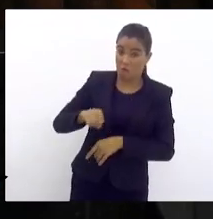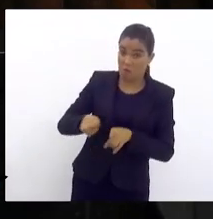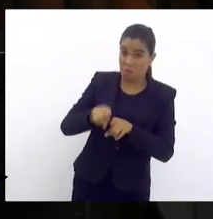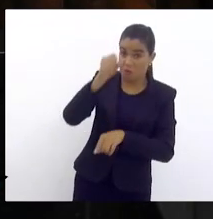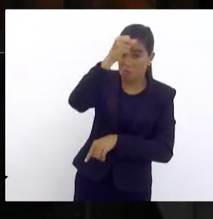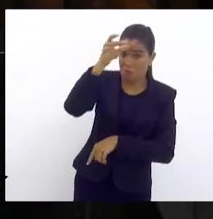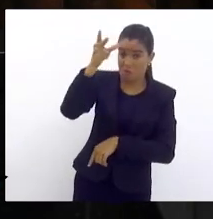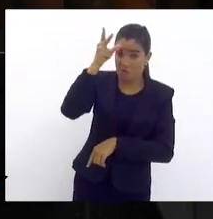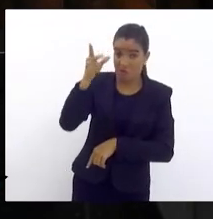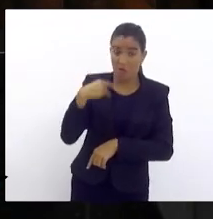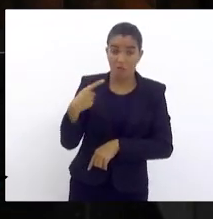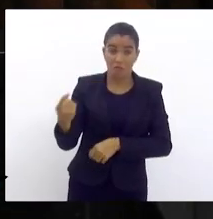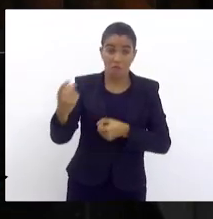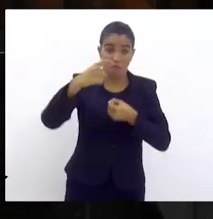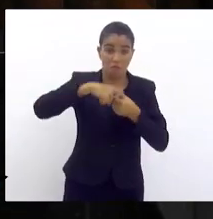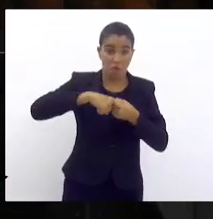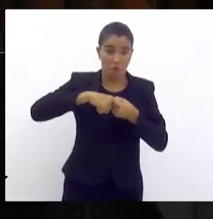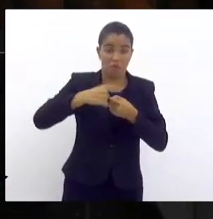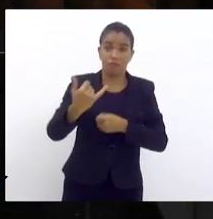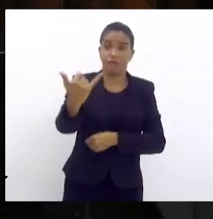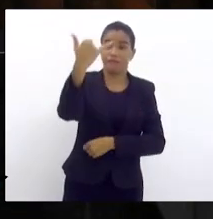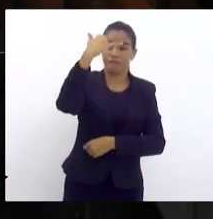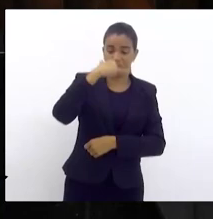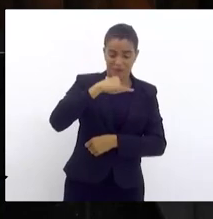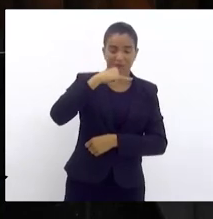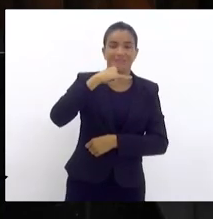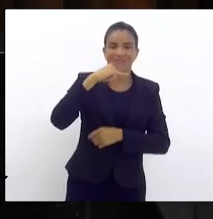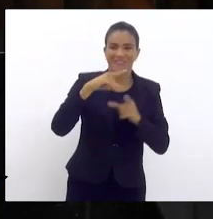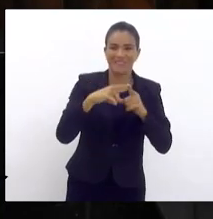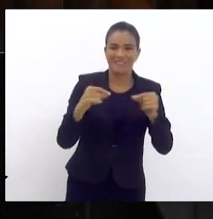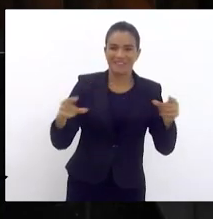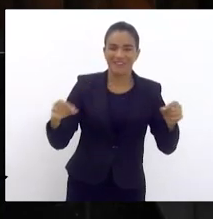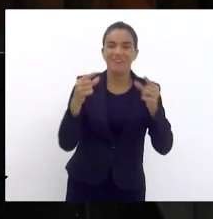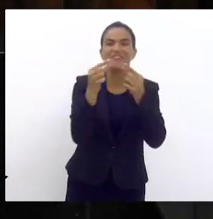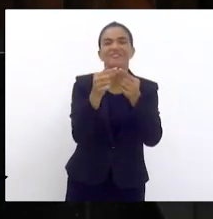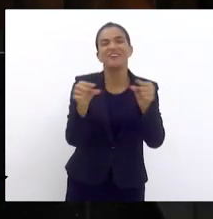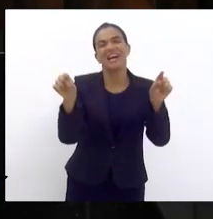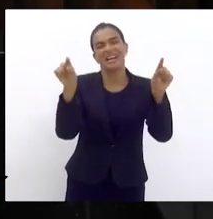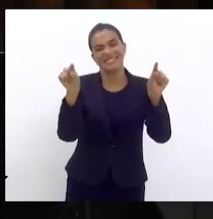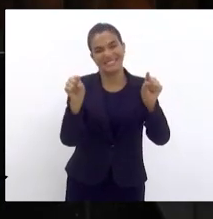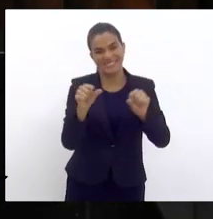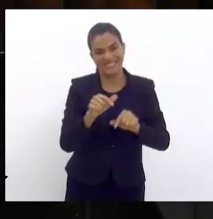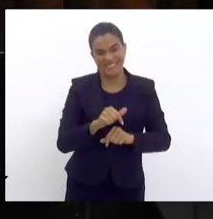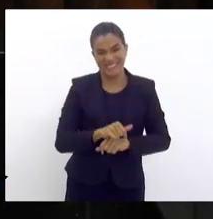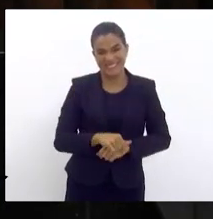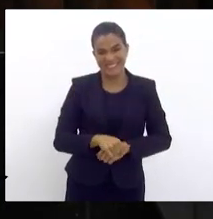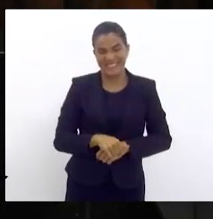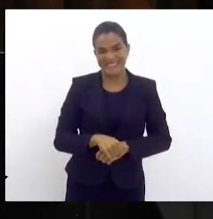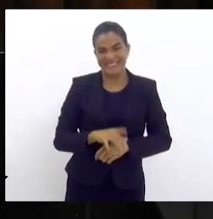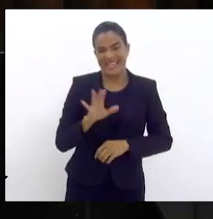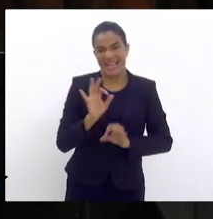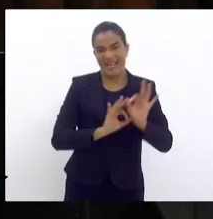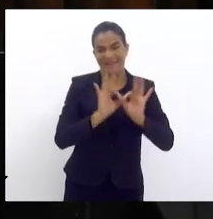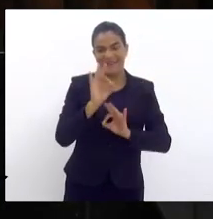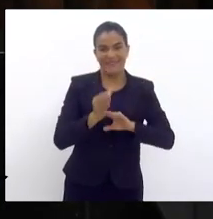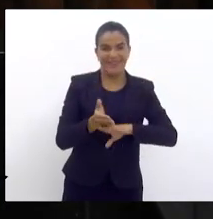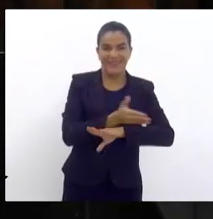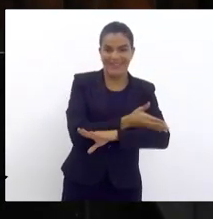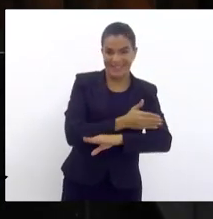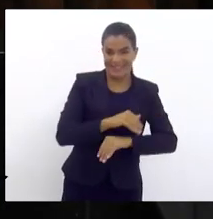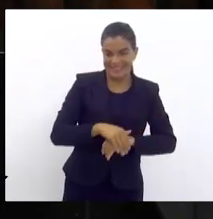voltam de Brasília com aquela frase feita tipo